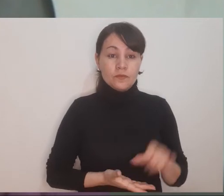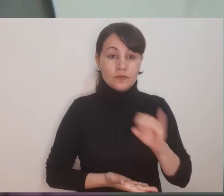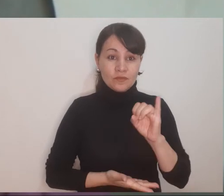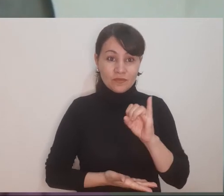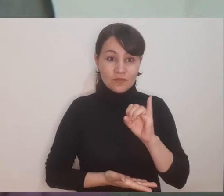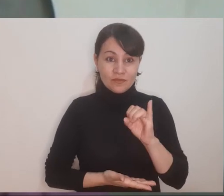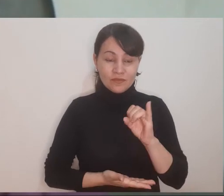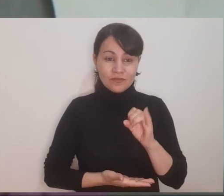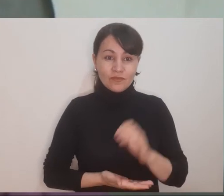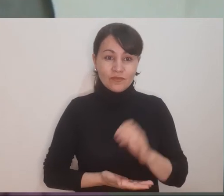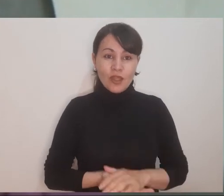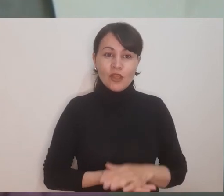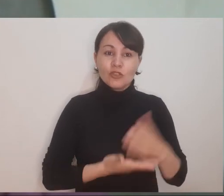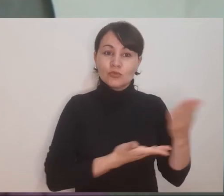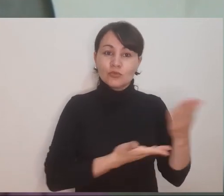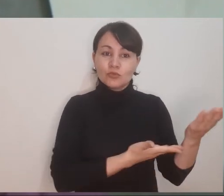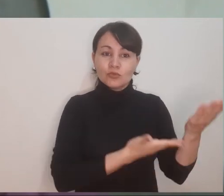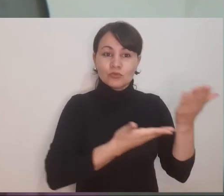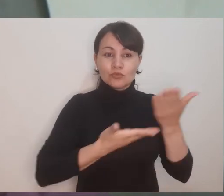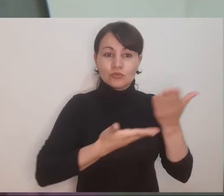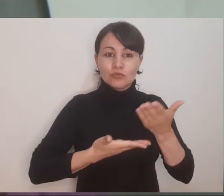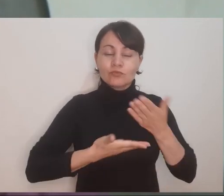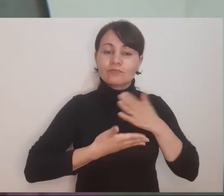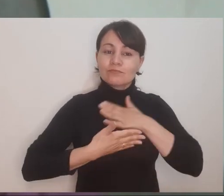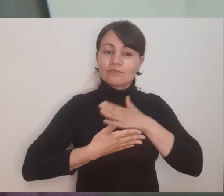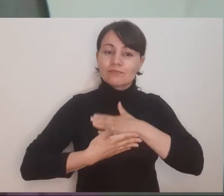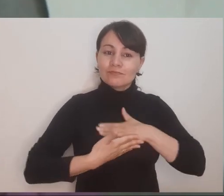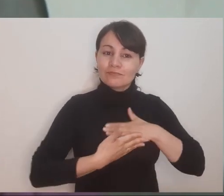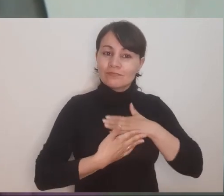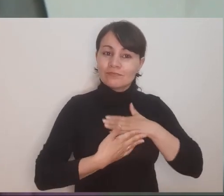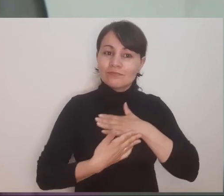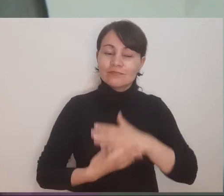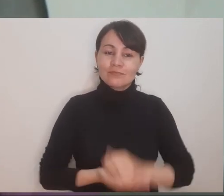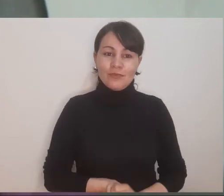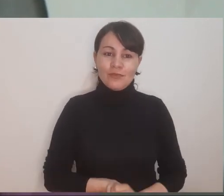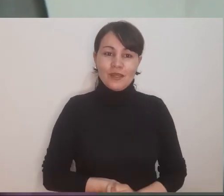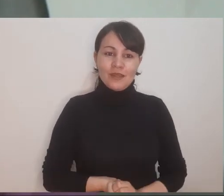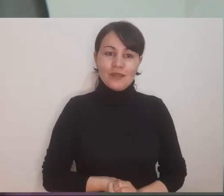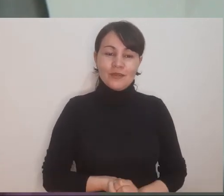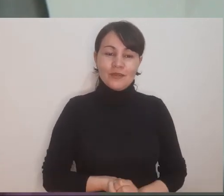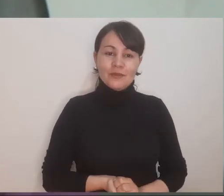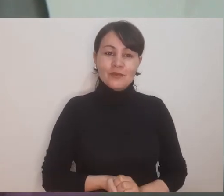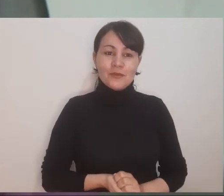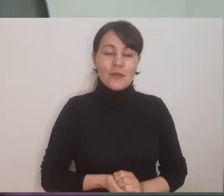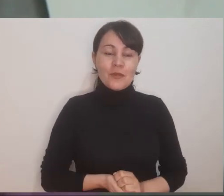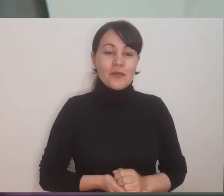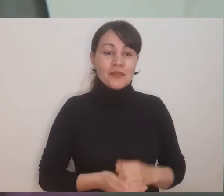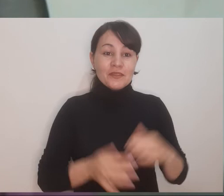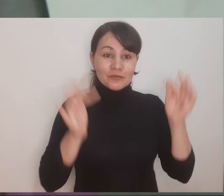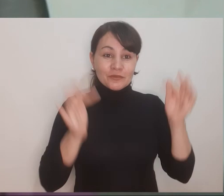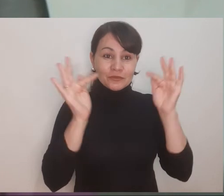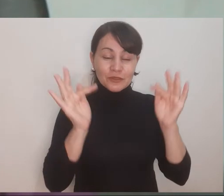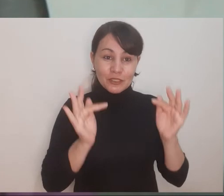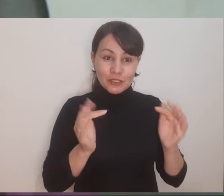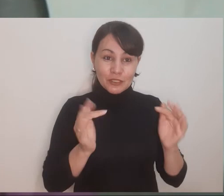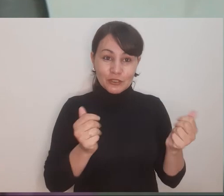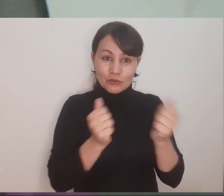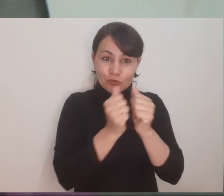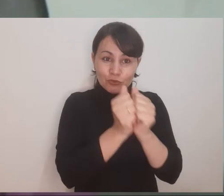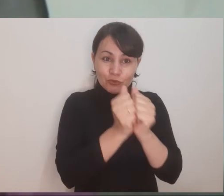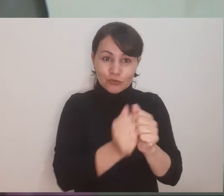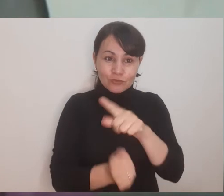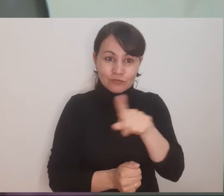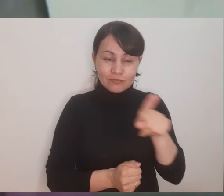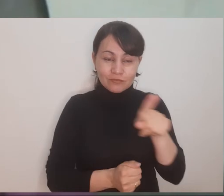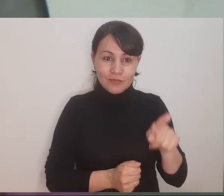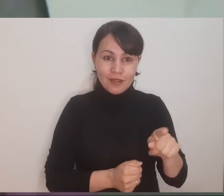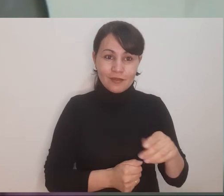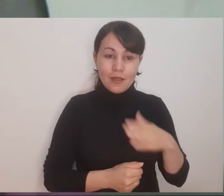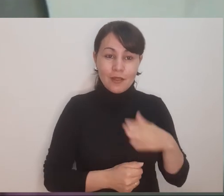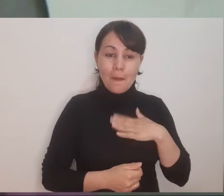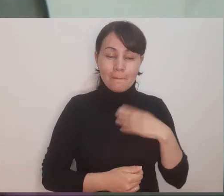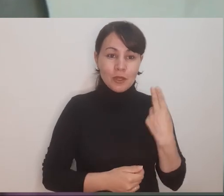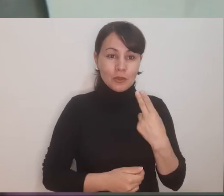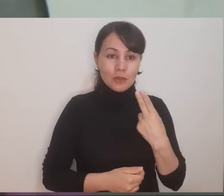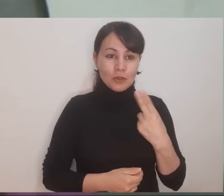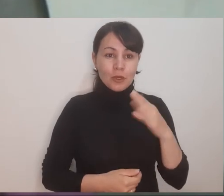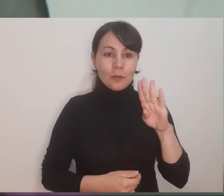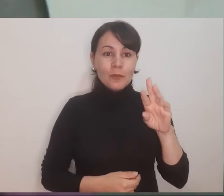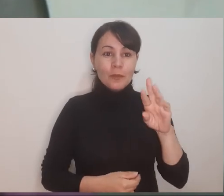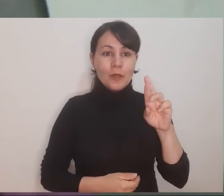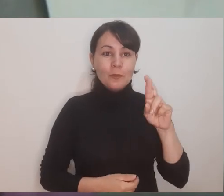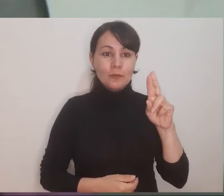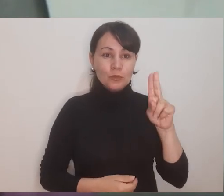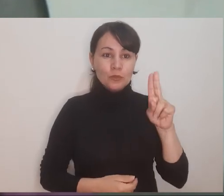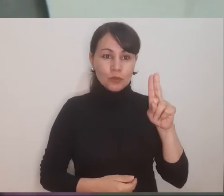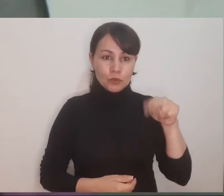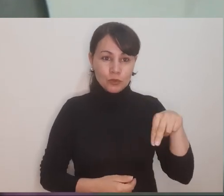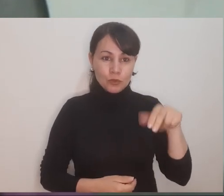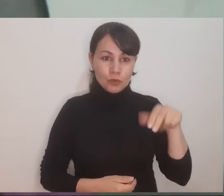Olá, sejam todos muito bem-vindos. É uma satisfação enorme estar aqui com vocês. Eu me chamo Bruna Nadalete,